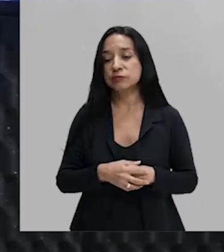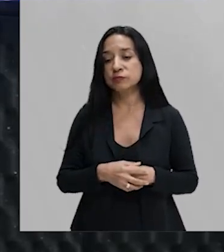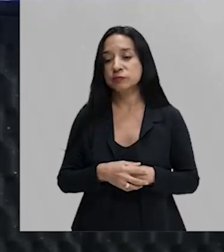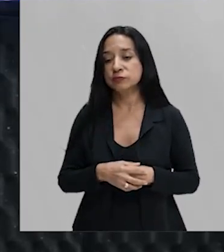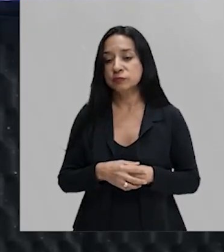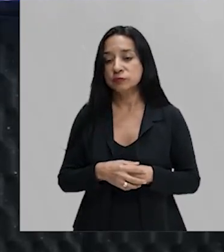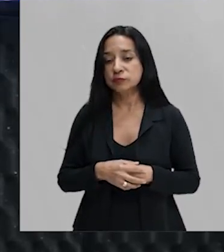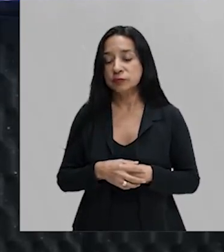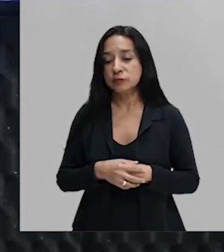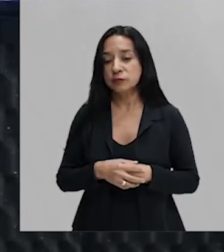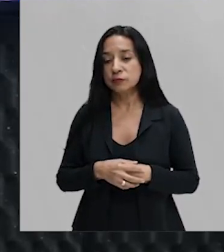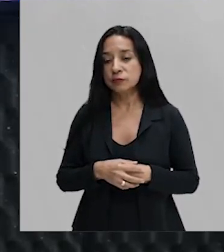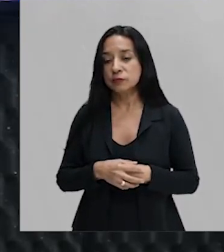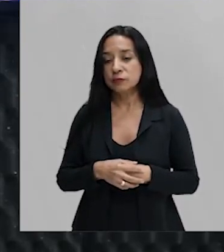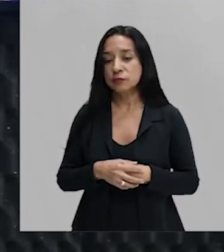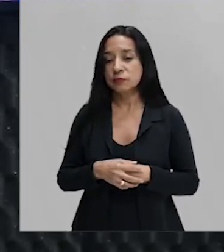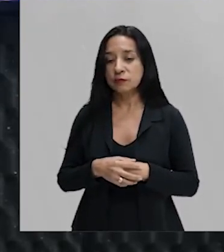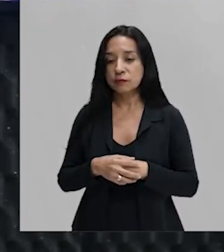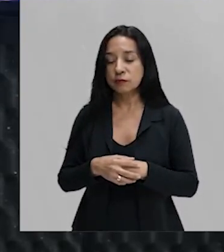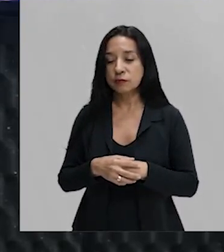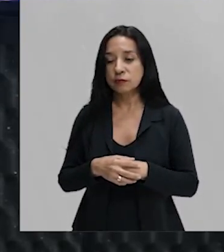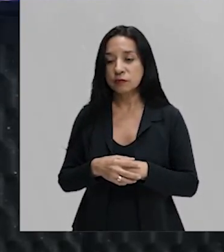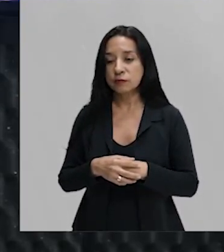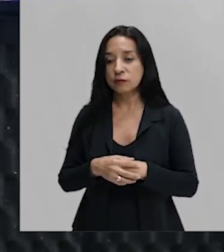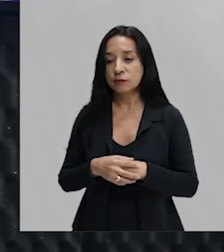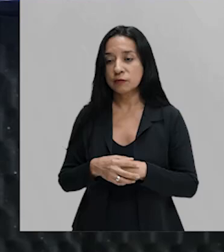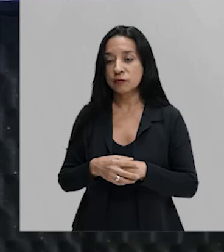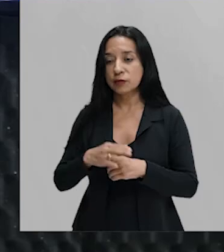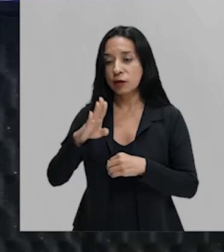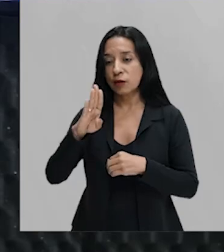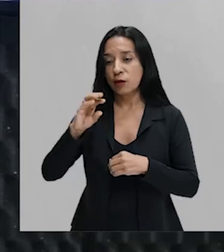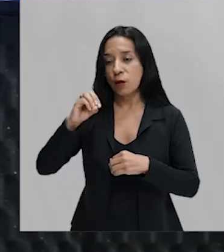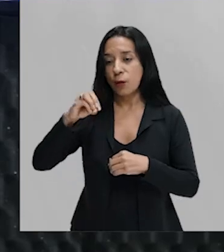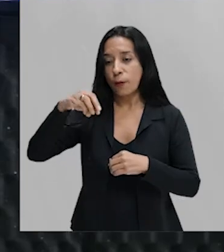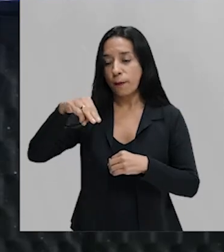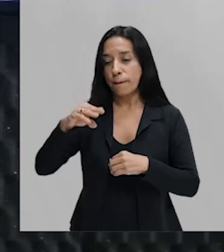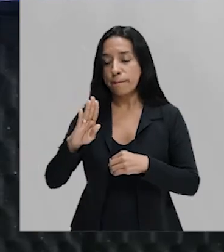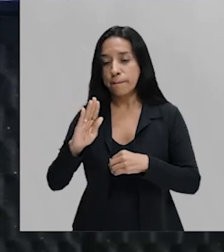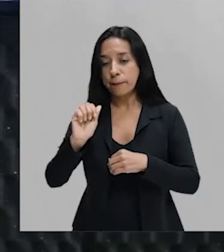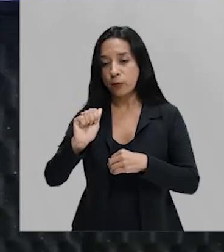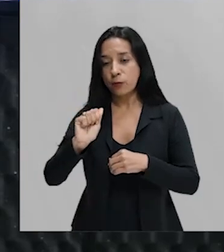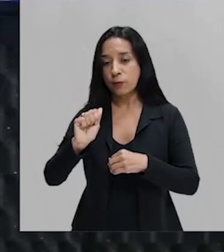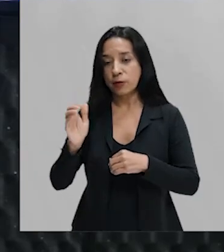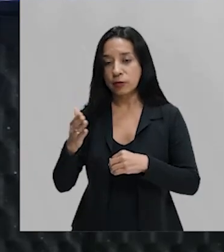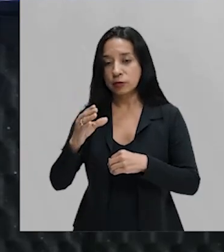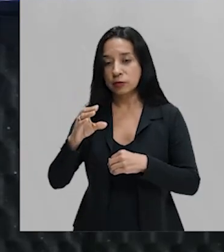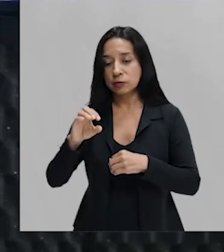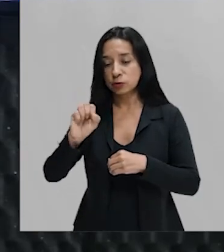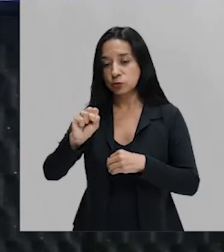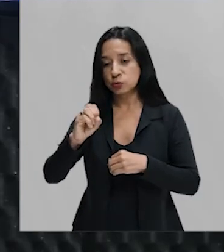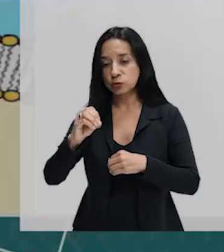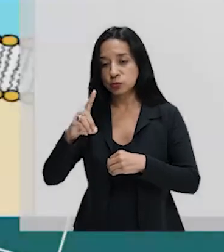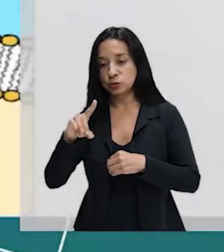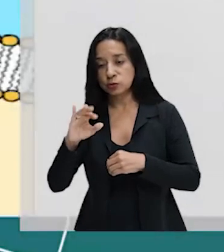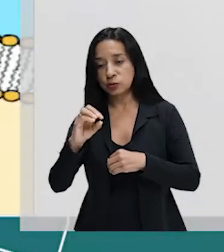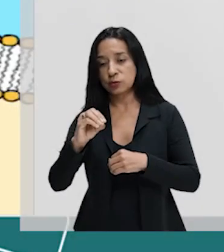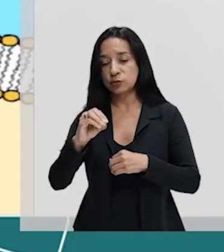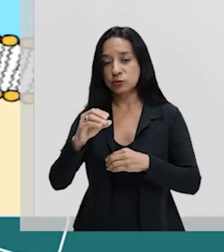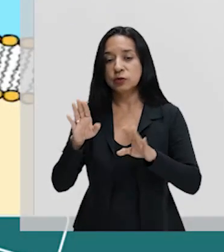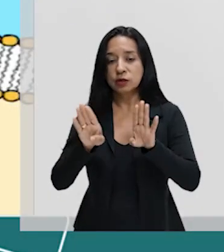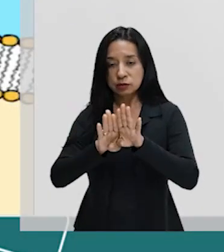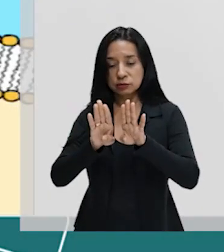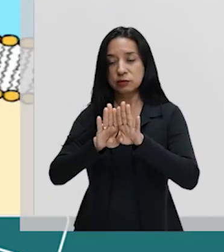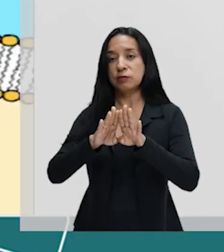o caso da bomba de sódio e potássio, tá, pessoal? Então, vamos imaginar a